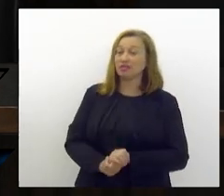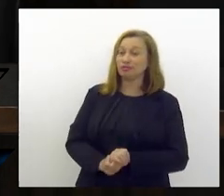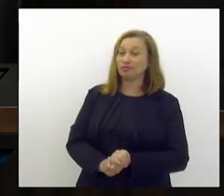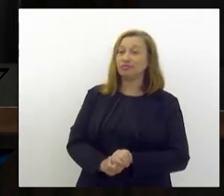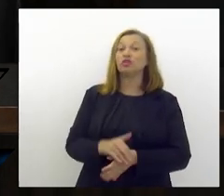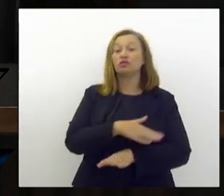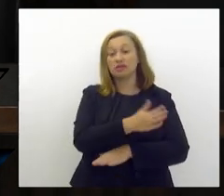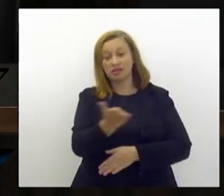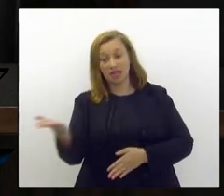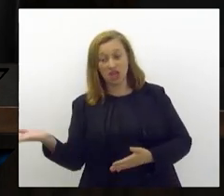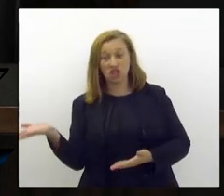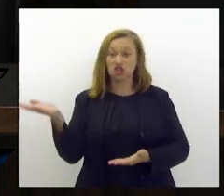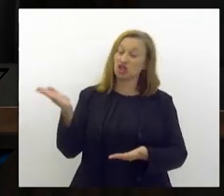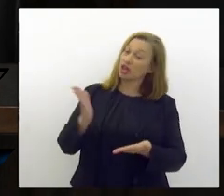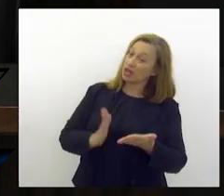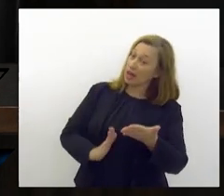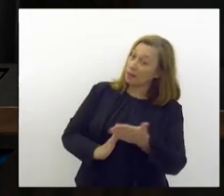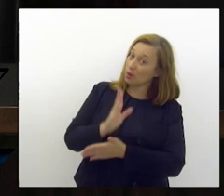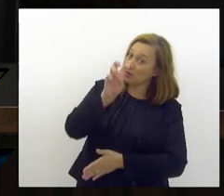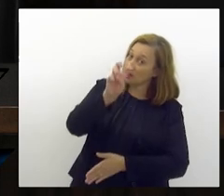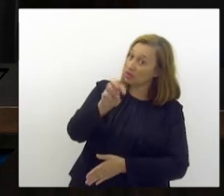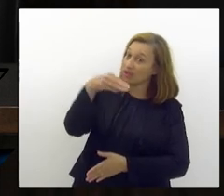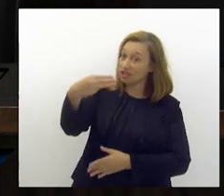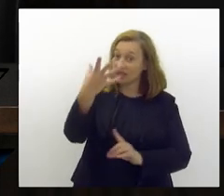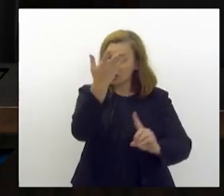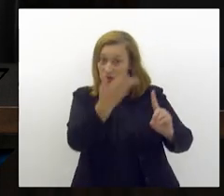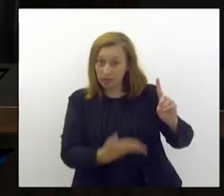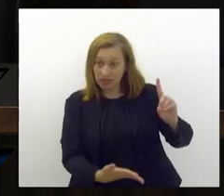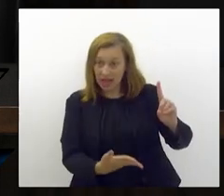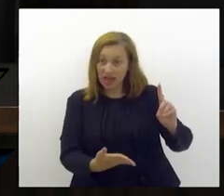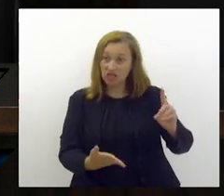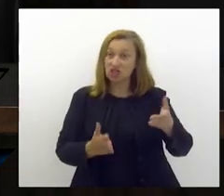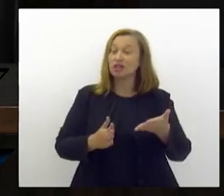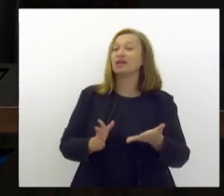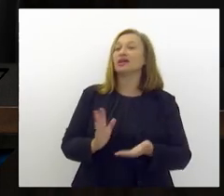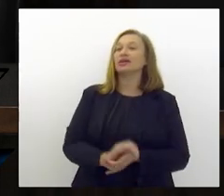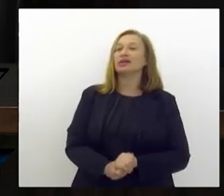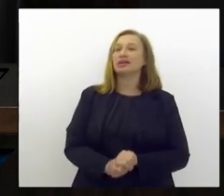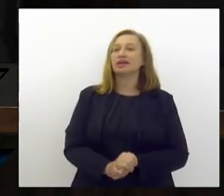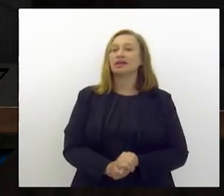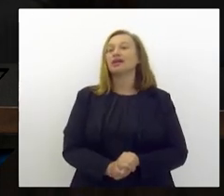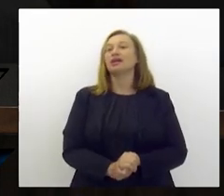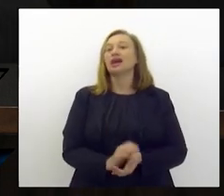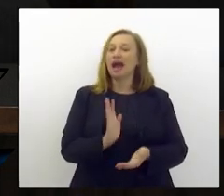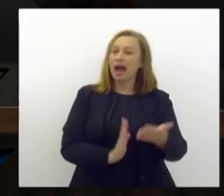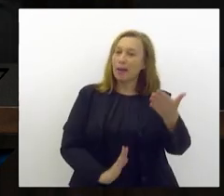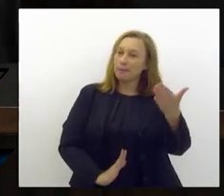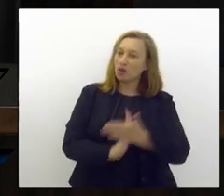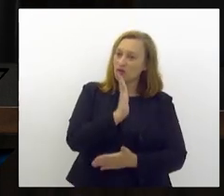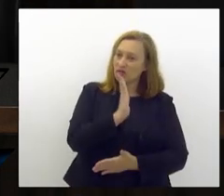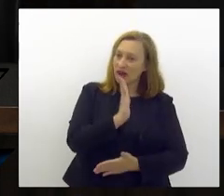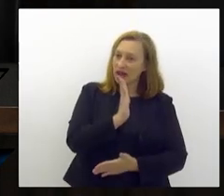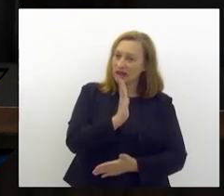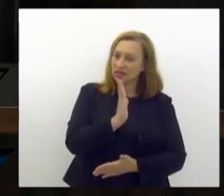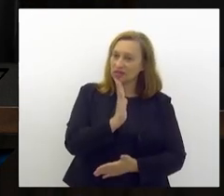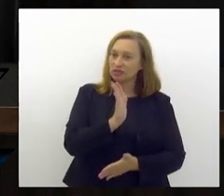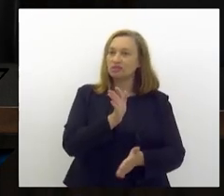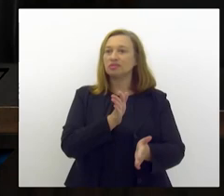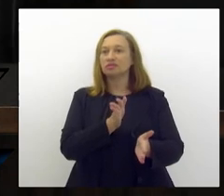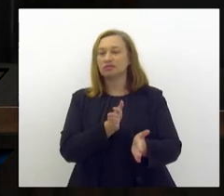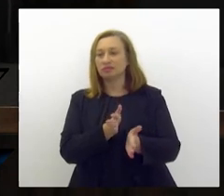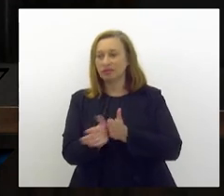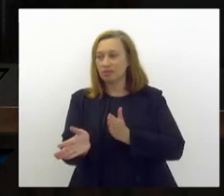senhores que aprovam as 53 homenagens, permaneçam como estão. Aprovado, vai a promulgação.